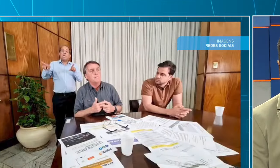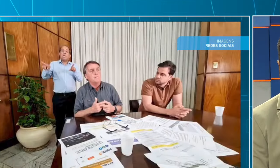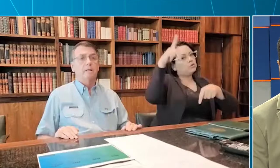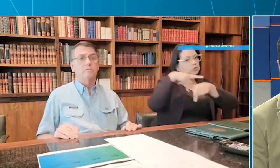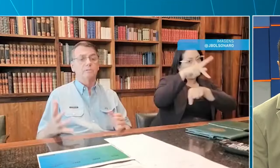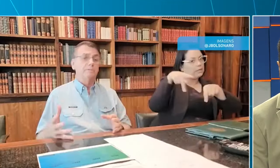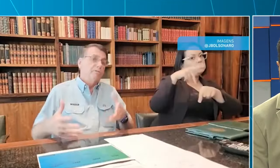esses recursos, com